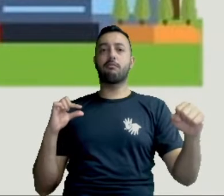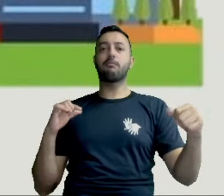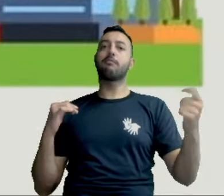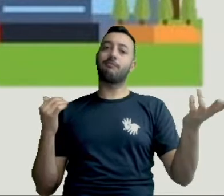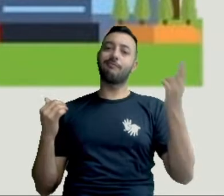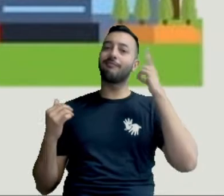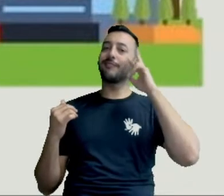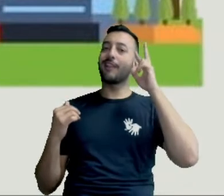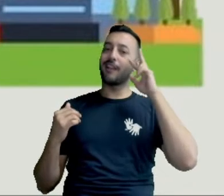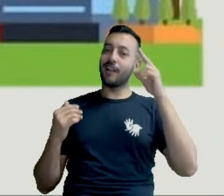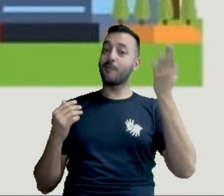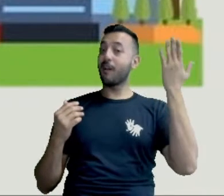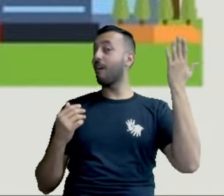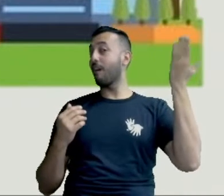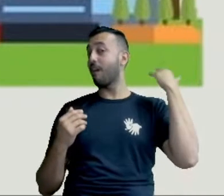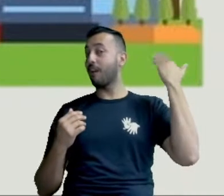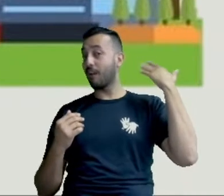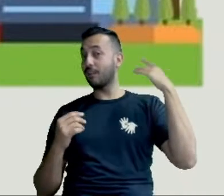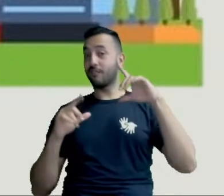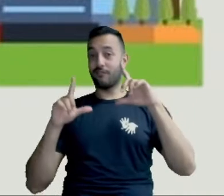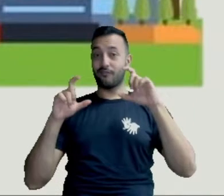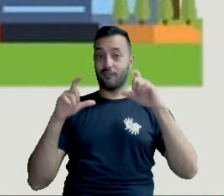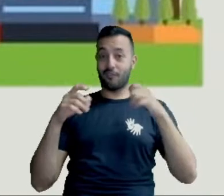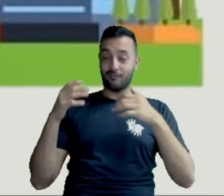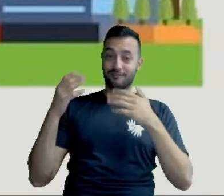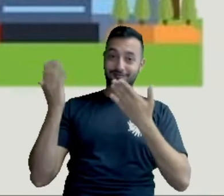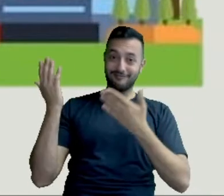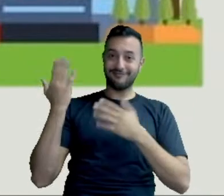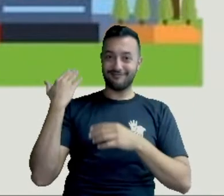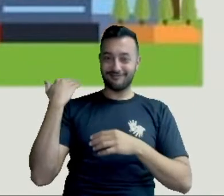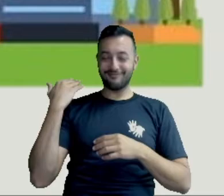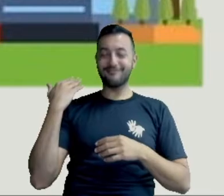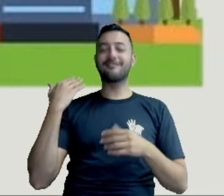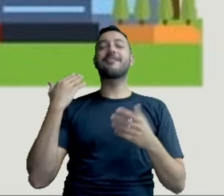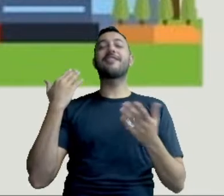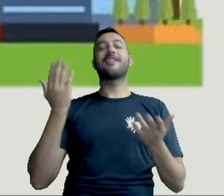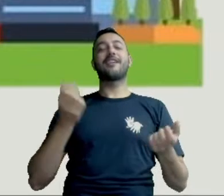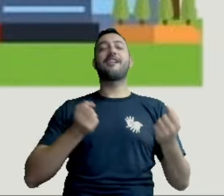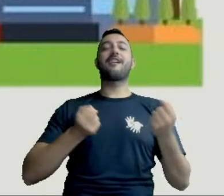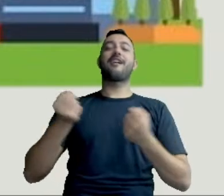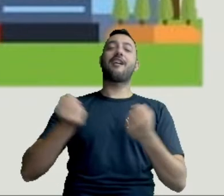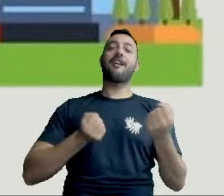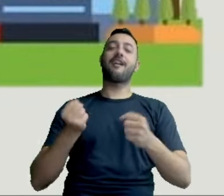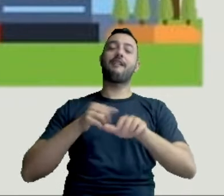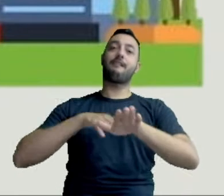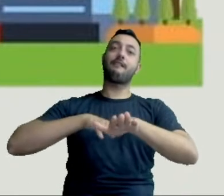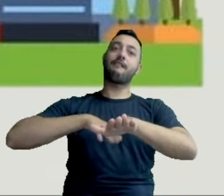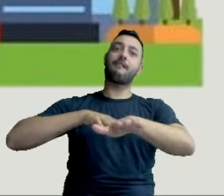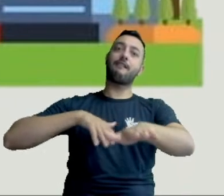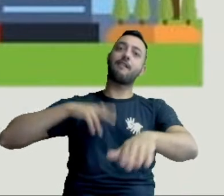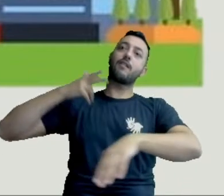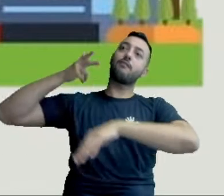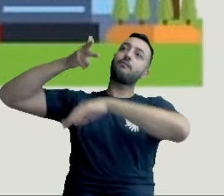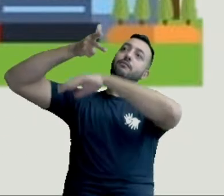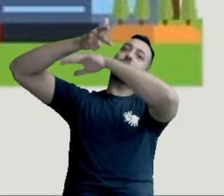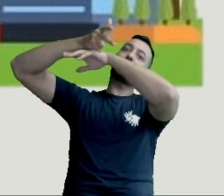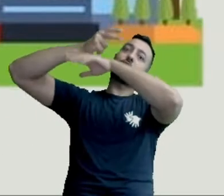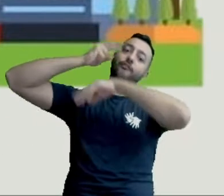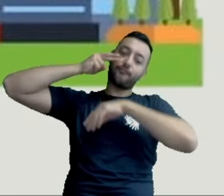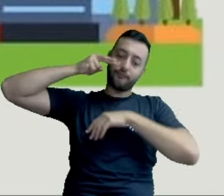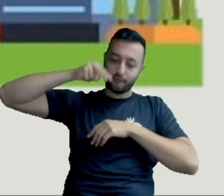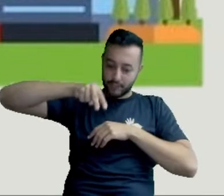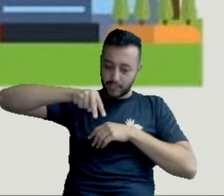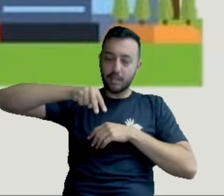aquela imagem anterior de quê? Dos carros em vias. Uma imagem aérea, então